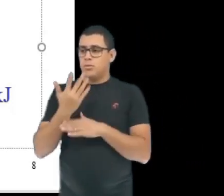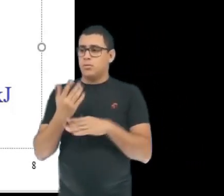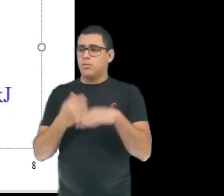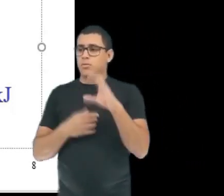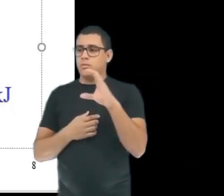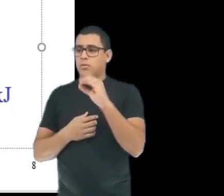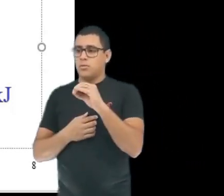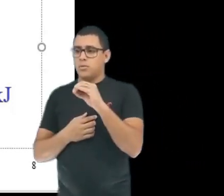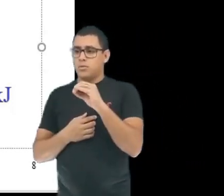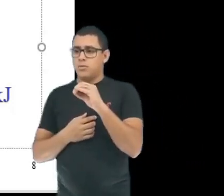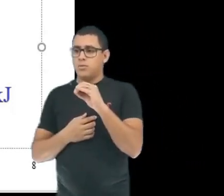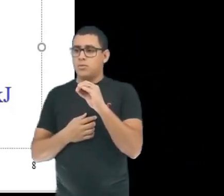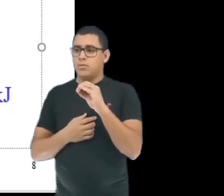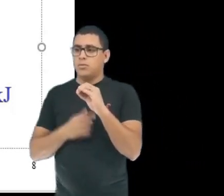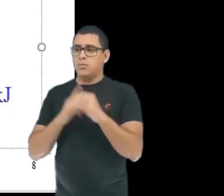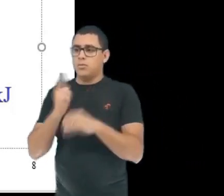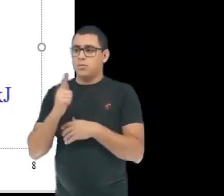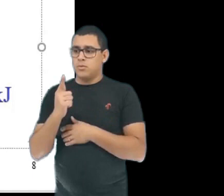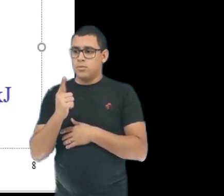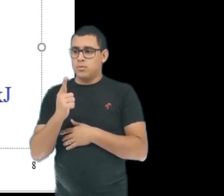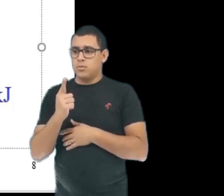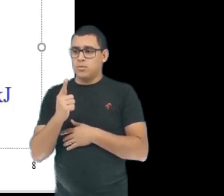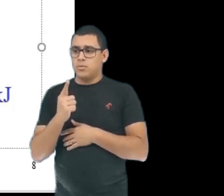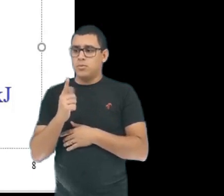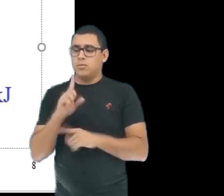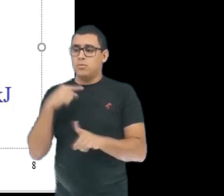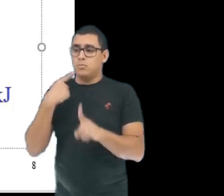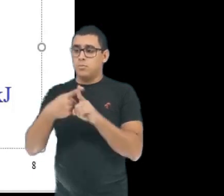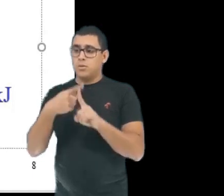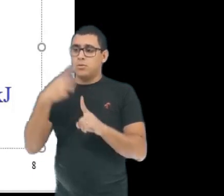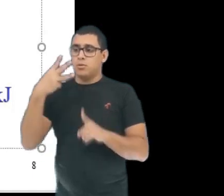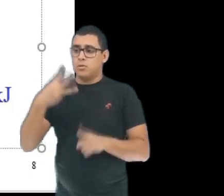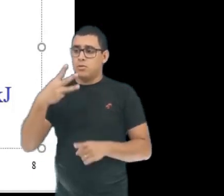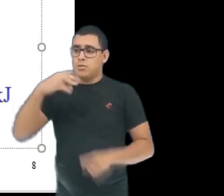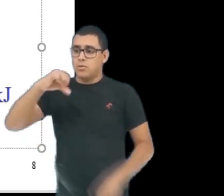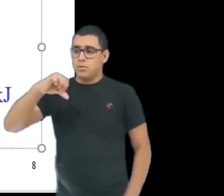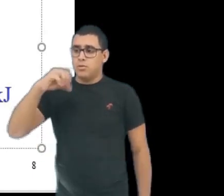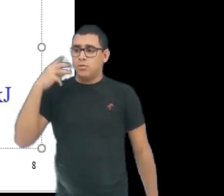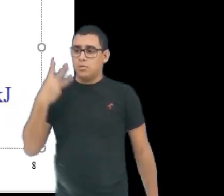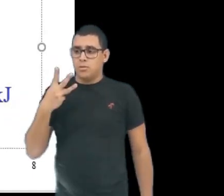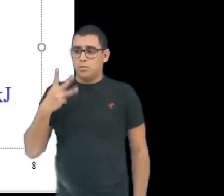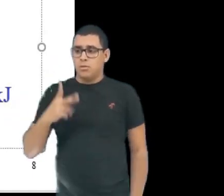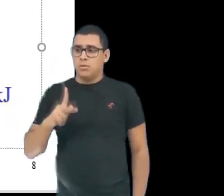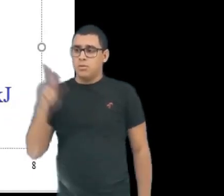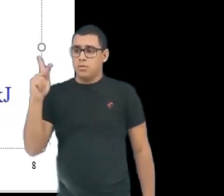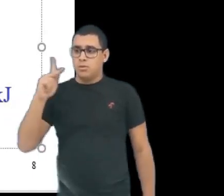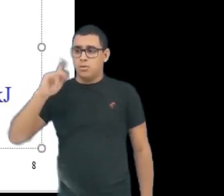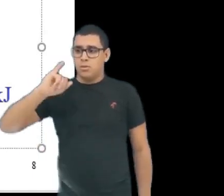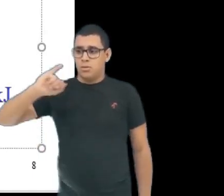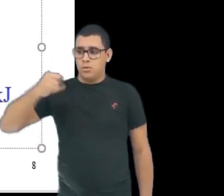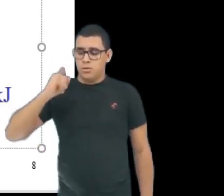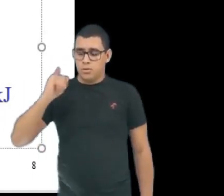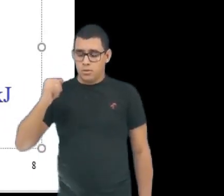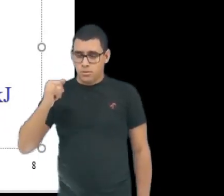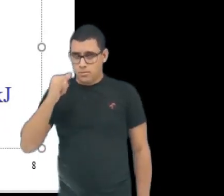de gás carbônico gasoso, mais